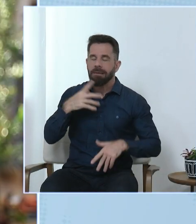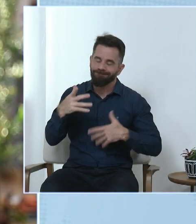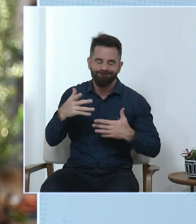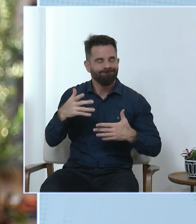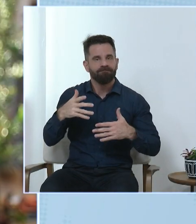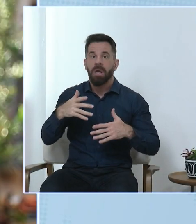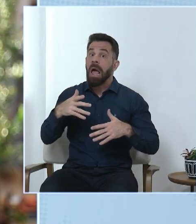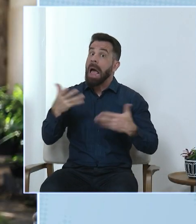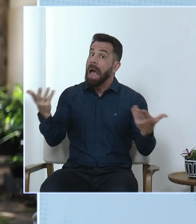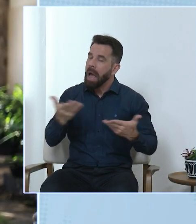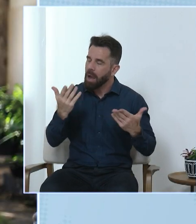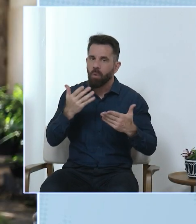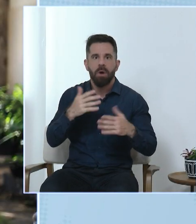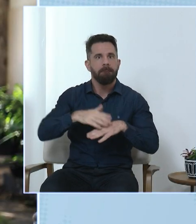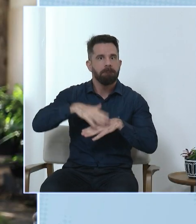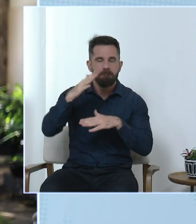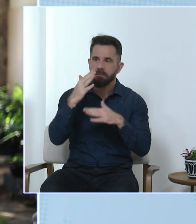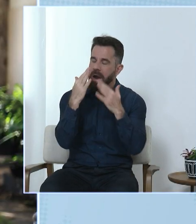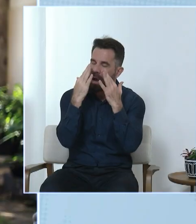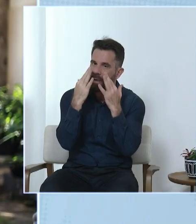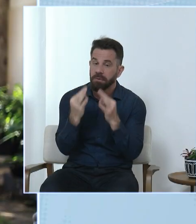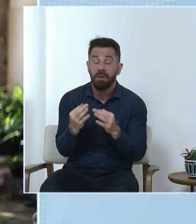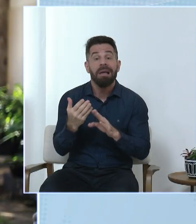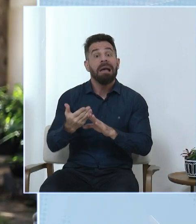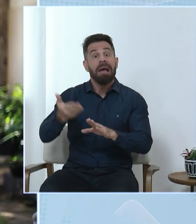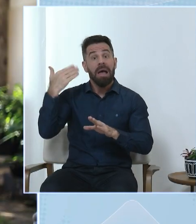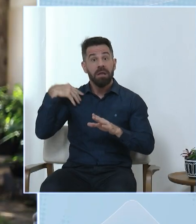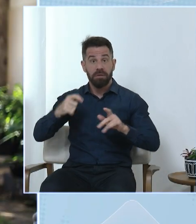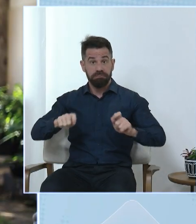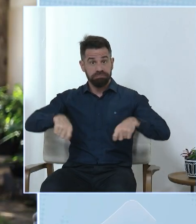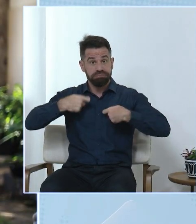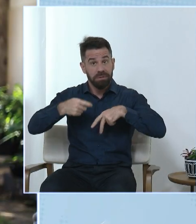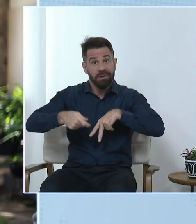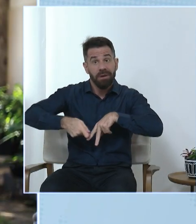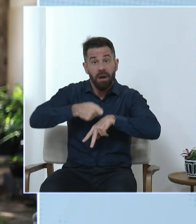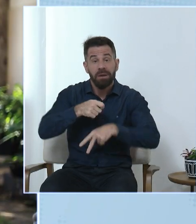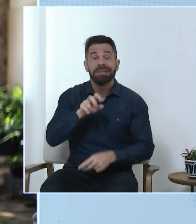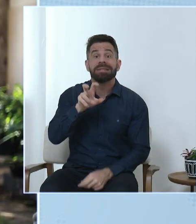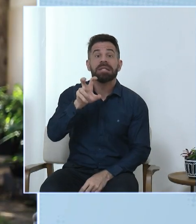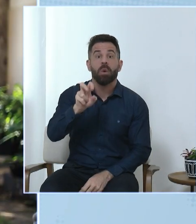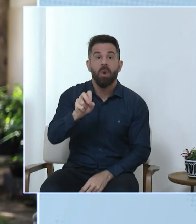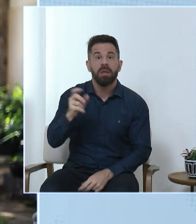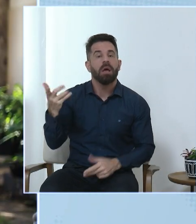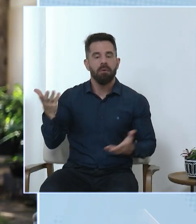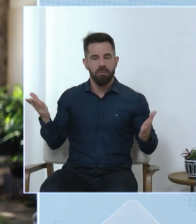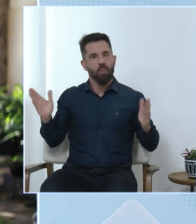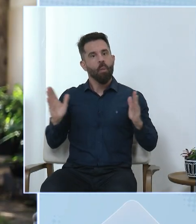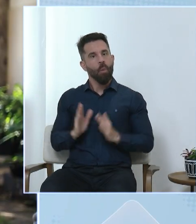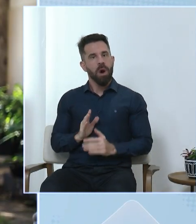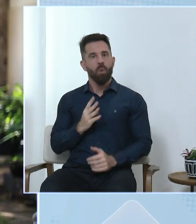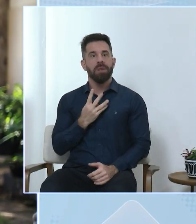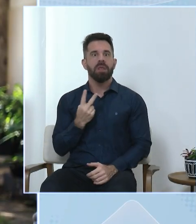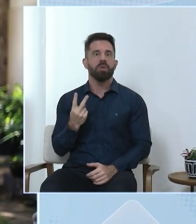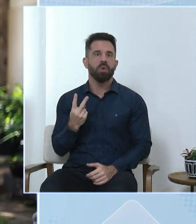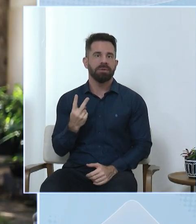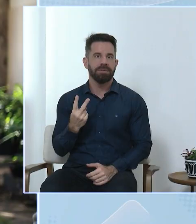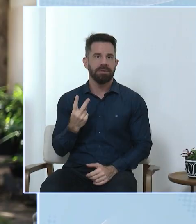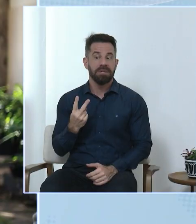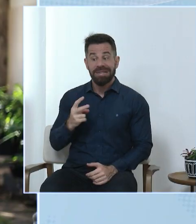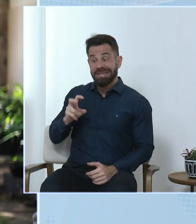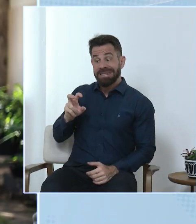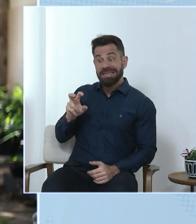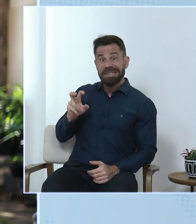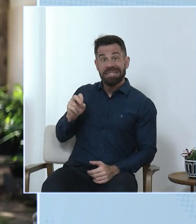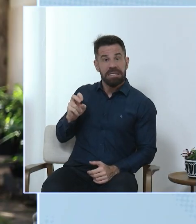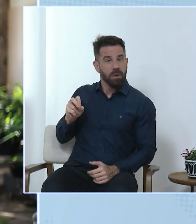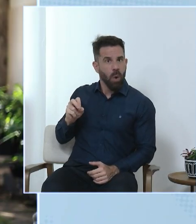um novo susto. Minhas calças eram número 50, hoje eu estou vestindo 42. As 50 eu tirei da minha